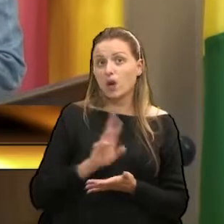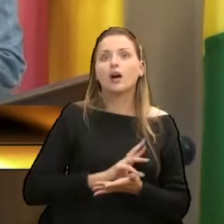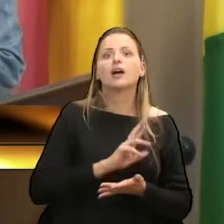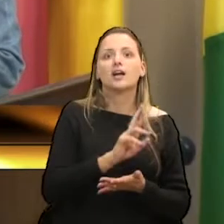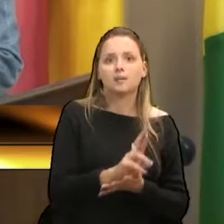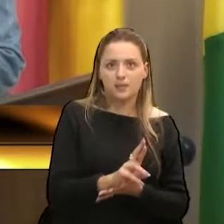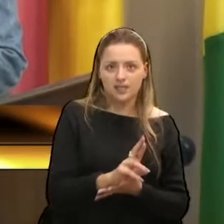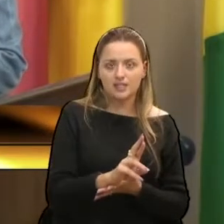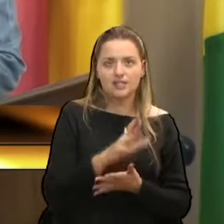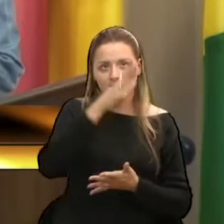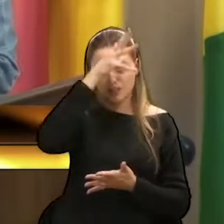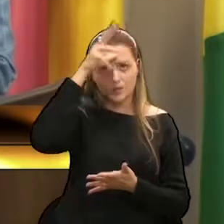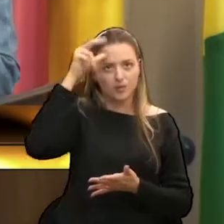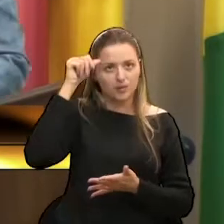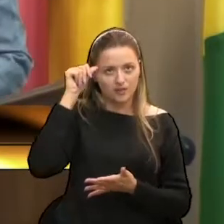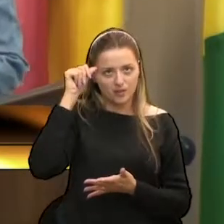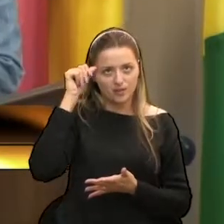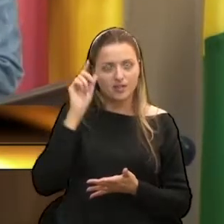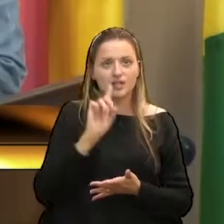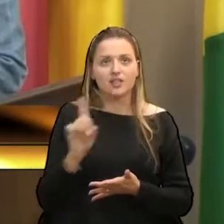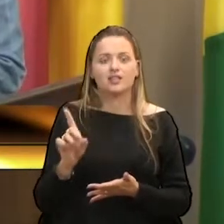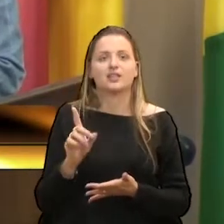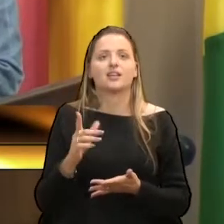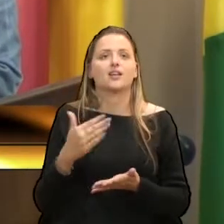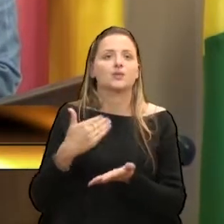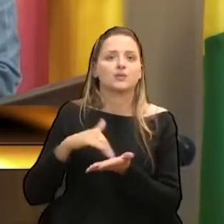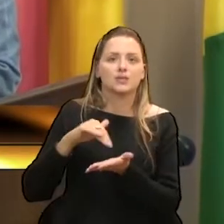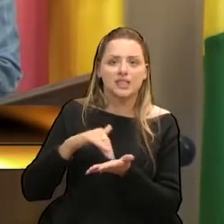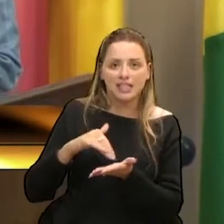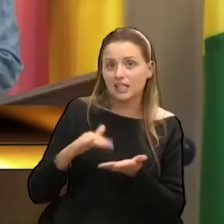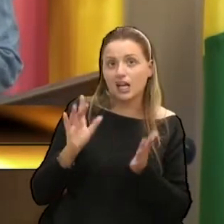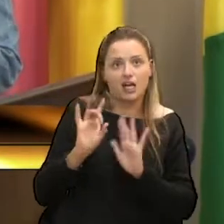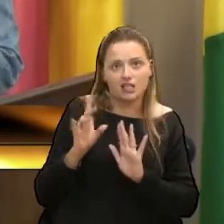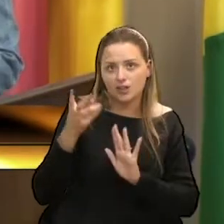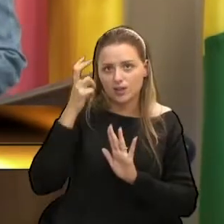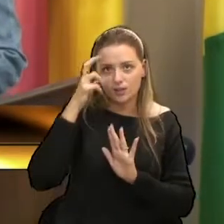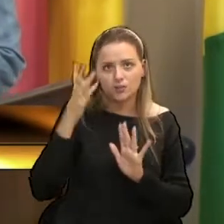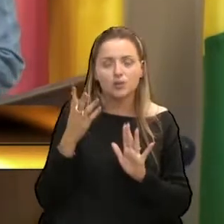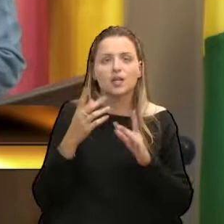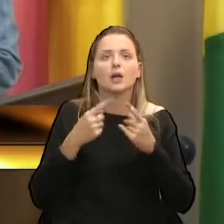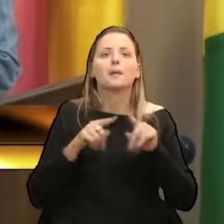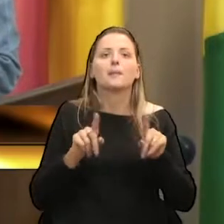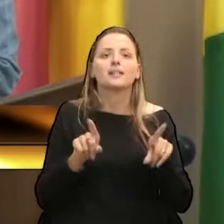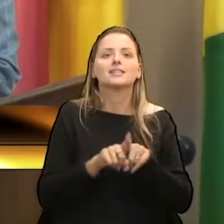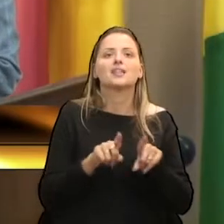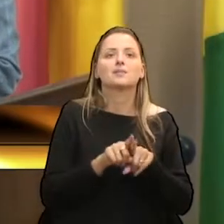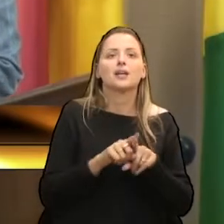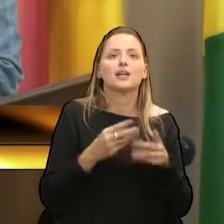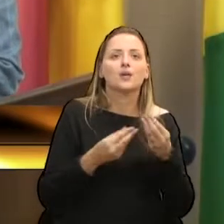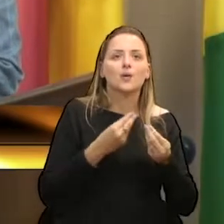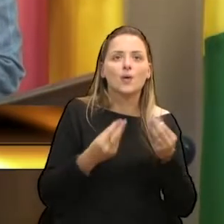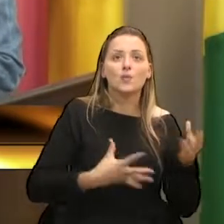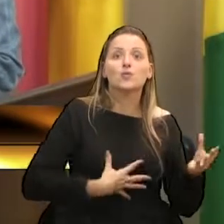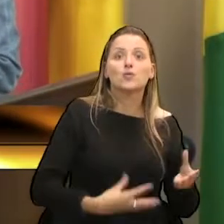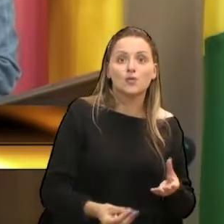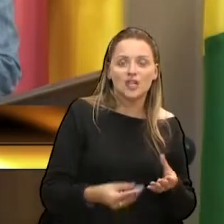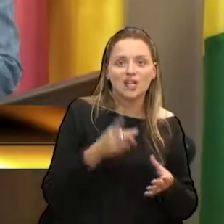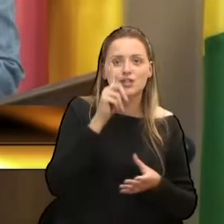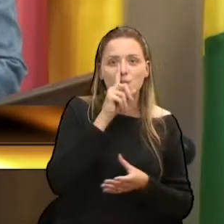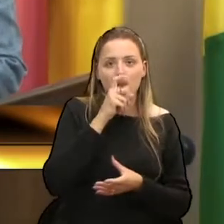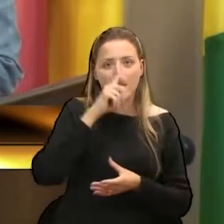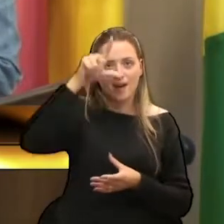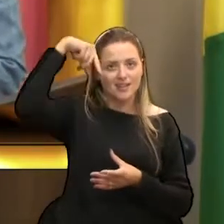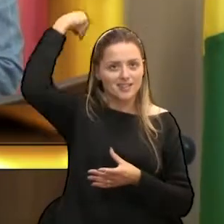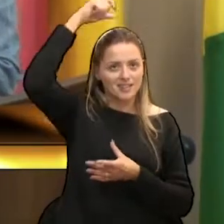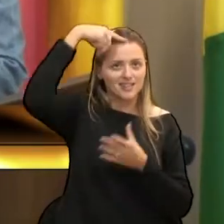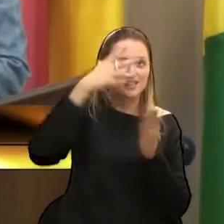representante da Prefeitura, não somente como uma secretária de Cultura, mas assim também como filha de espíritas e que